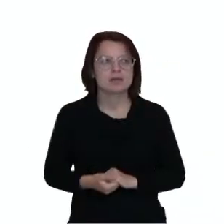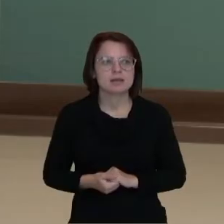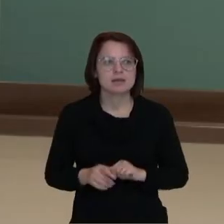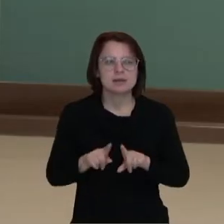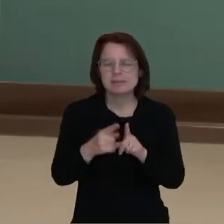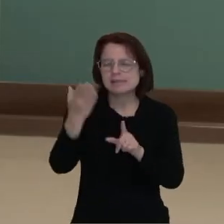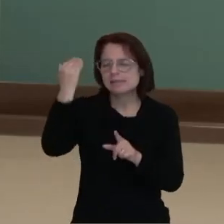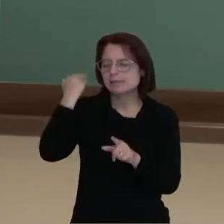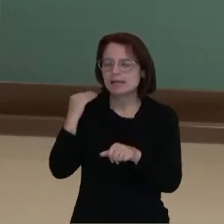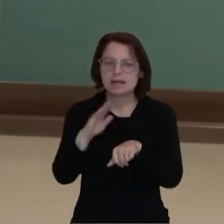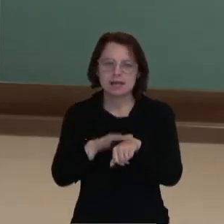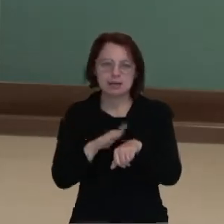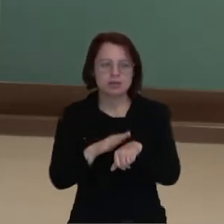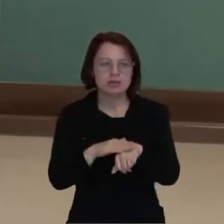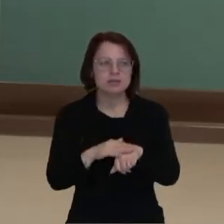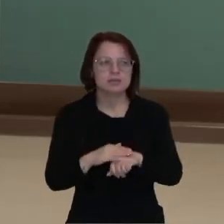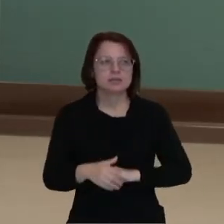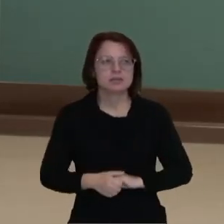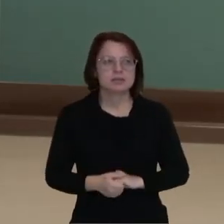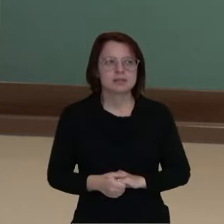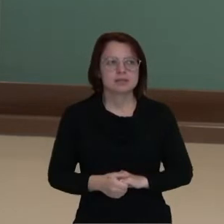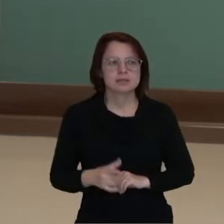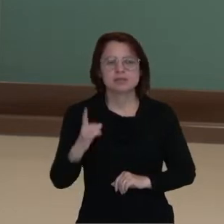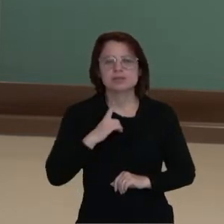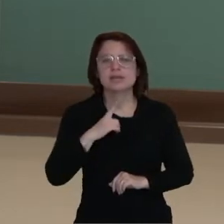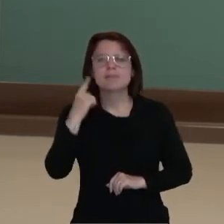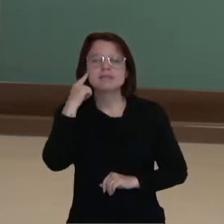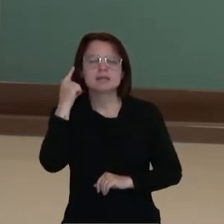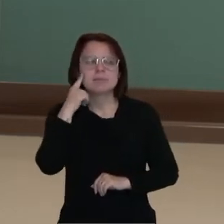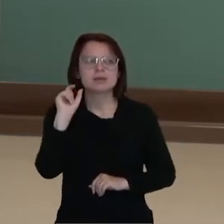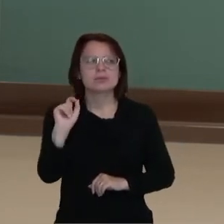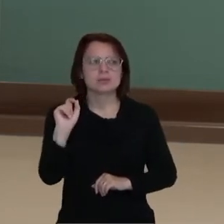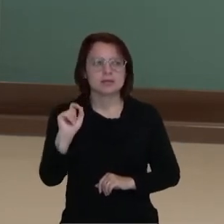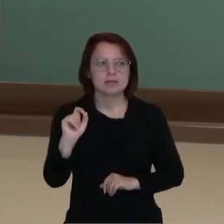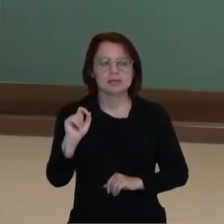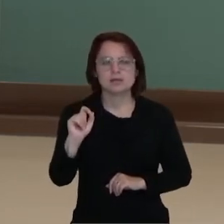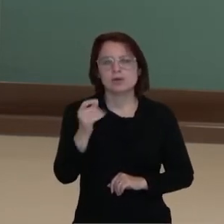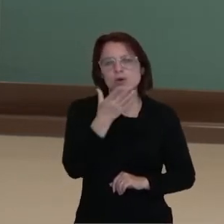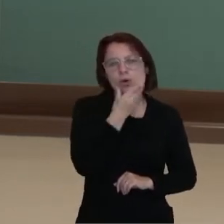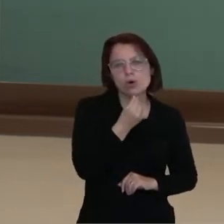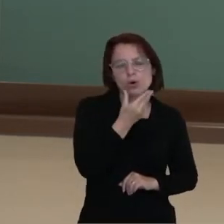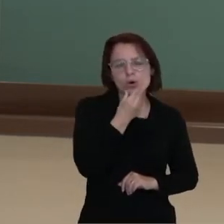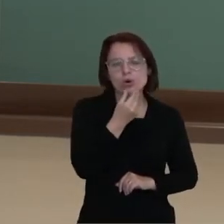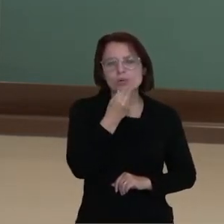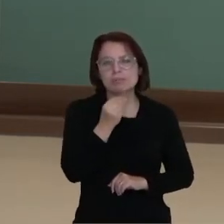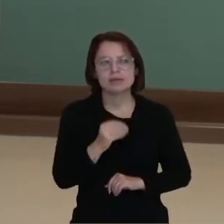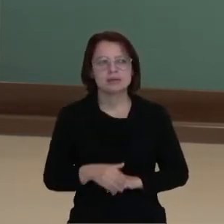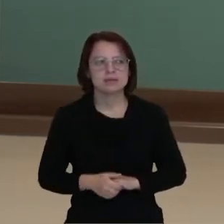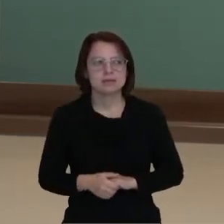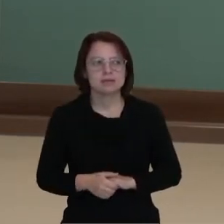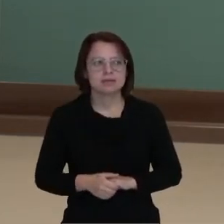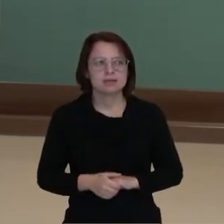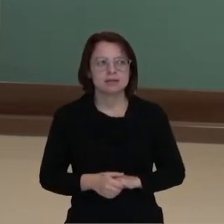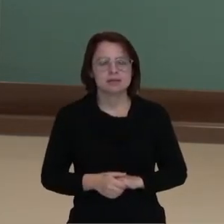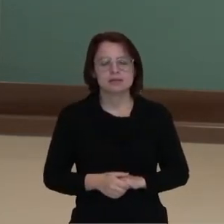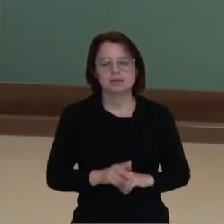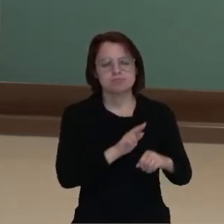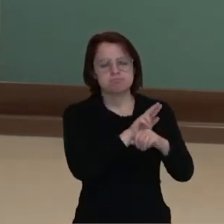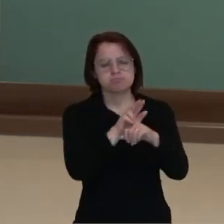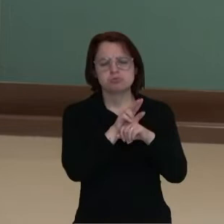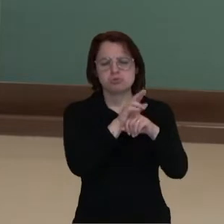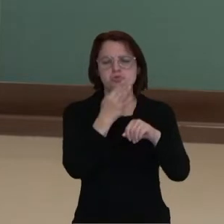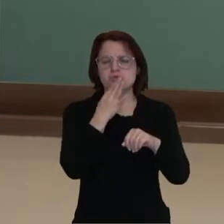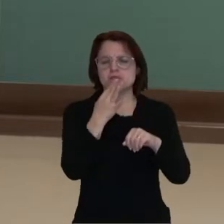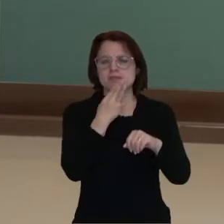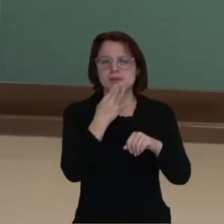naquela época existia muito o pensamento do homem, né, como o detentor do